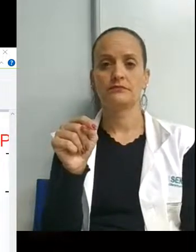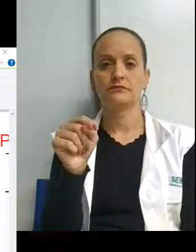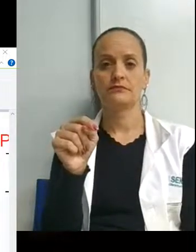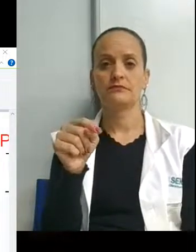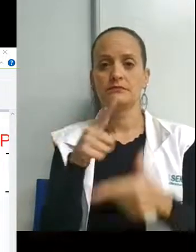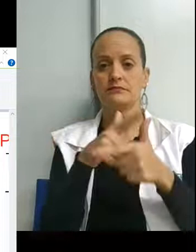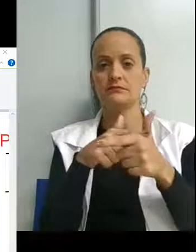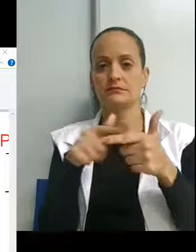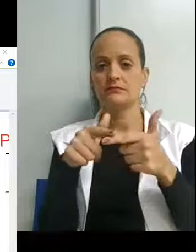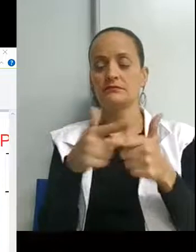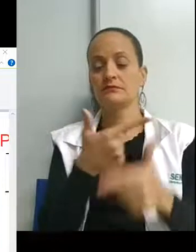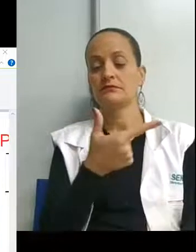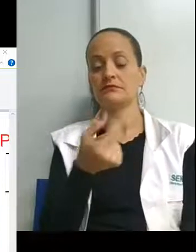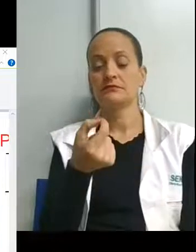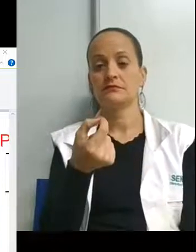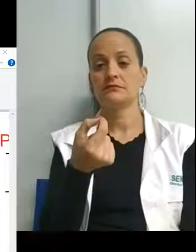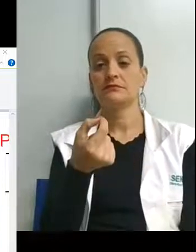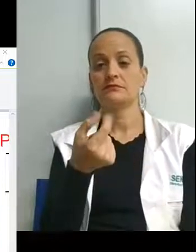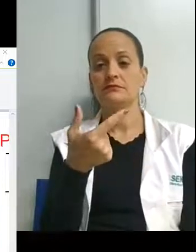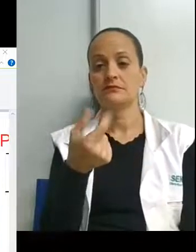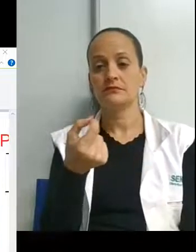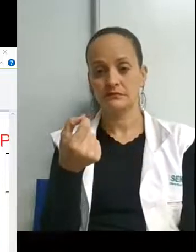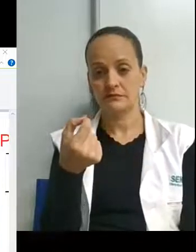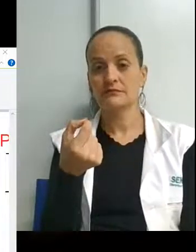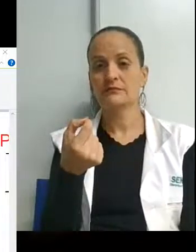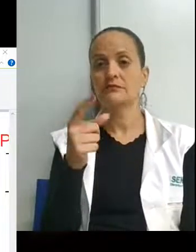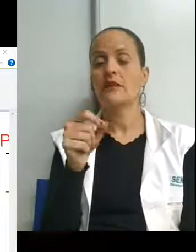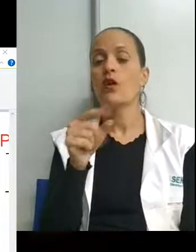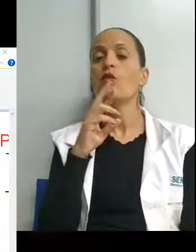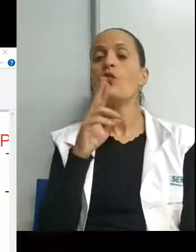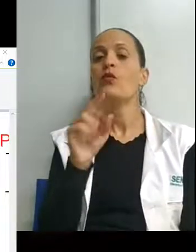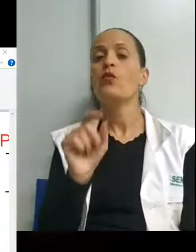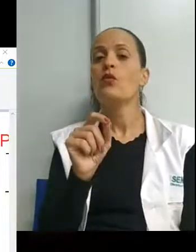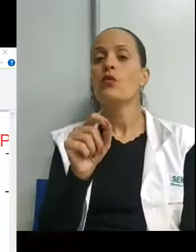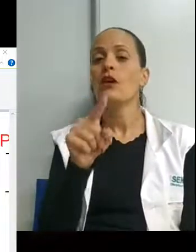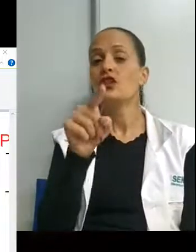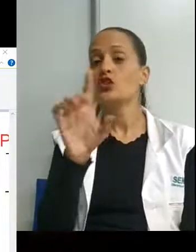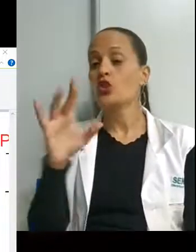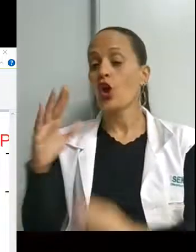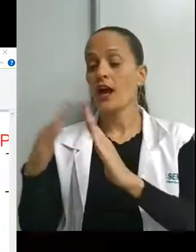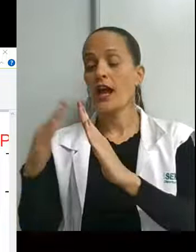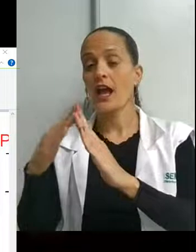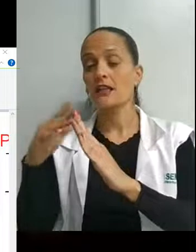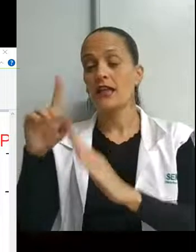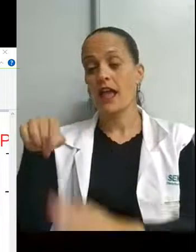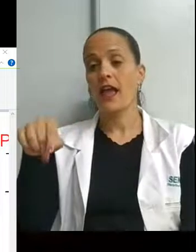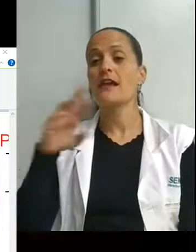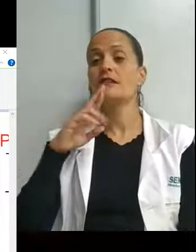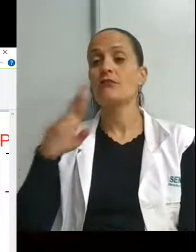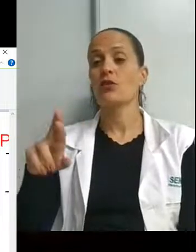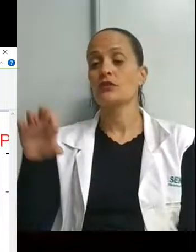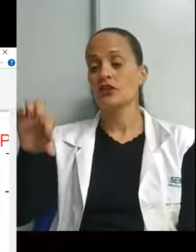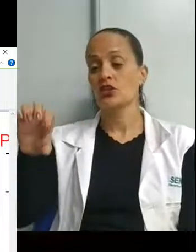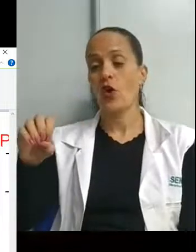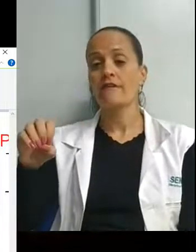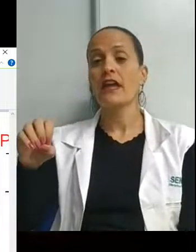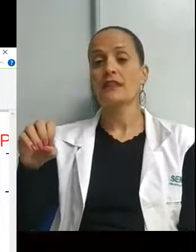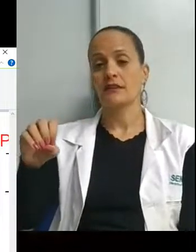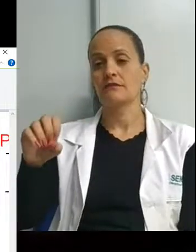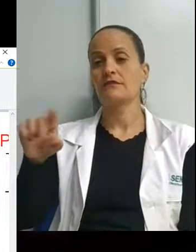dividido por 220, o valor da corrente só da casa é isso aqui, ó, 90,90. É uma corrente alta,